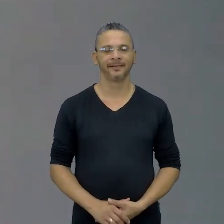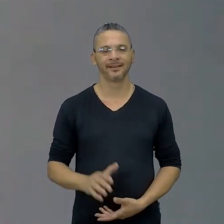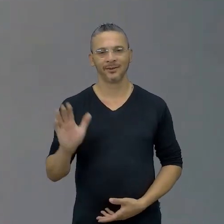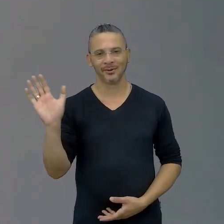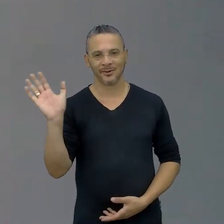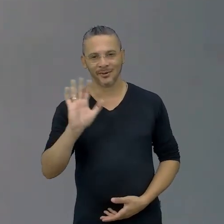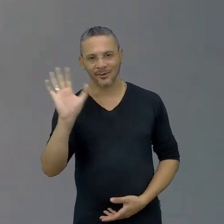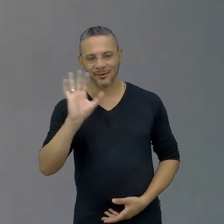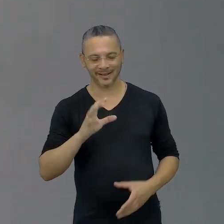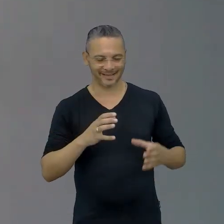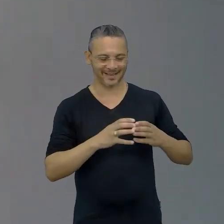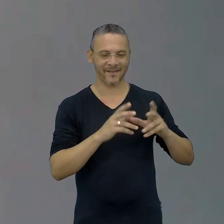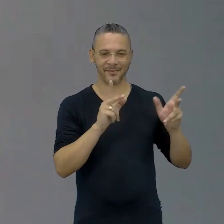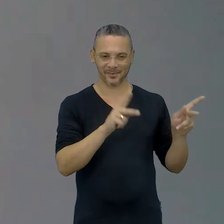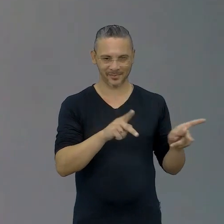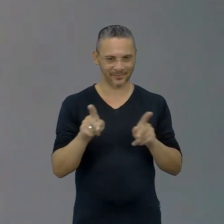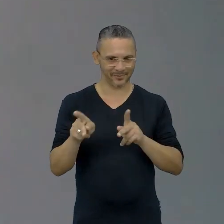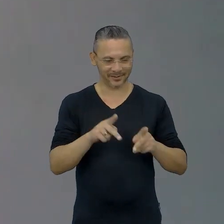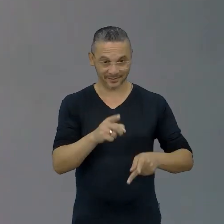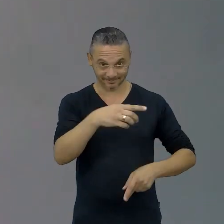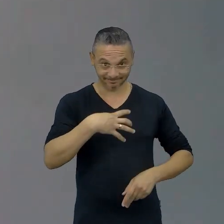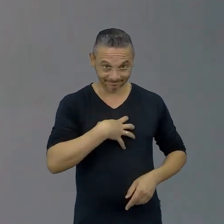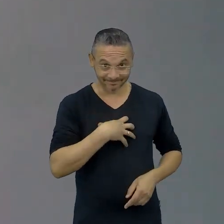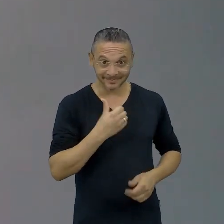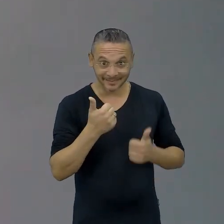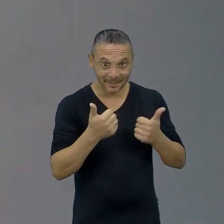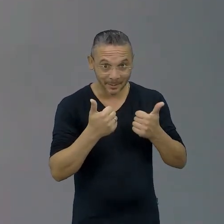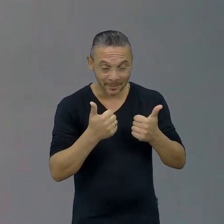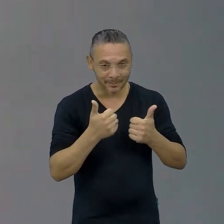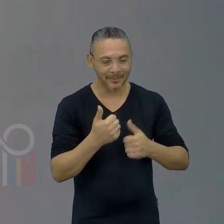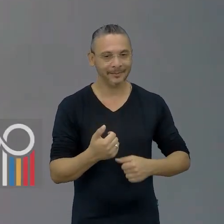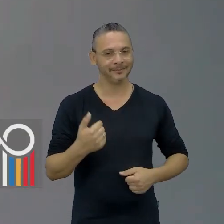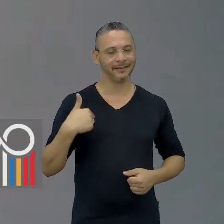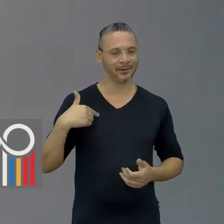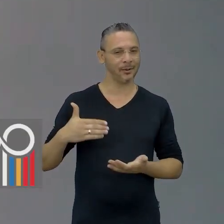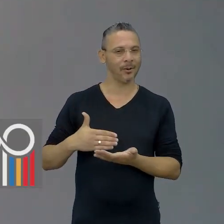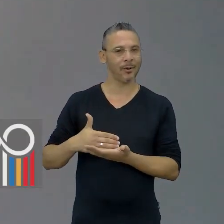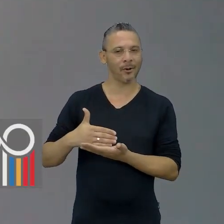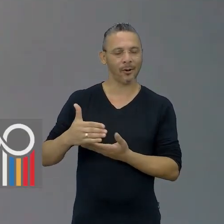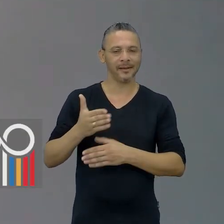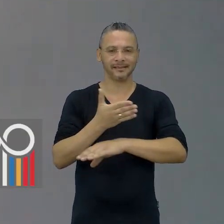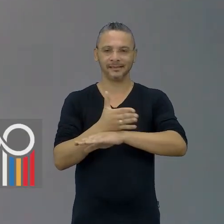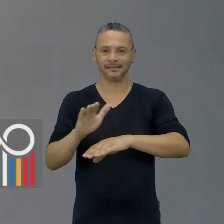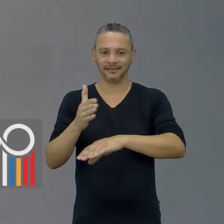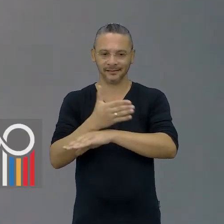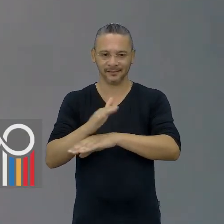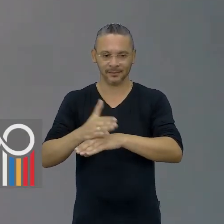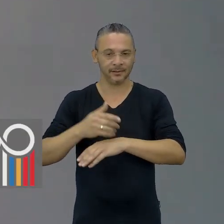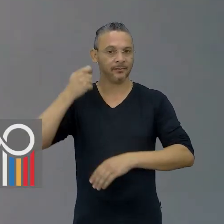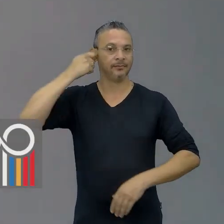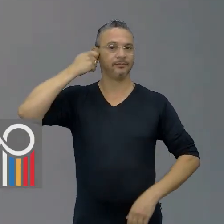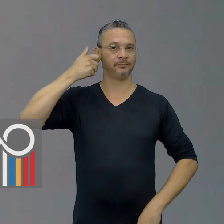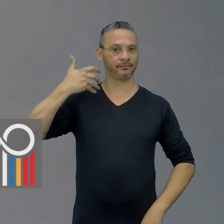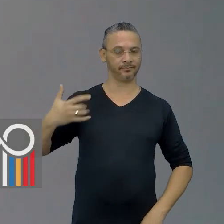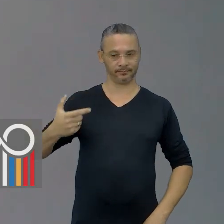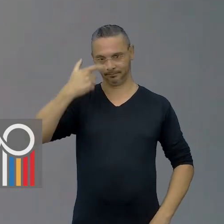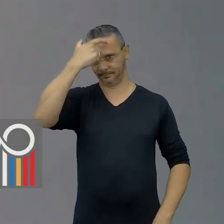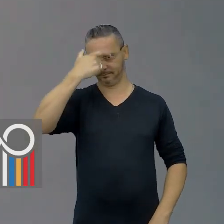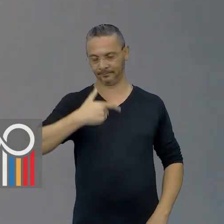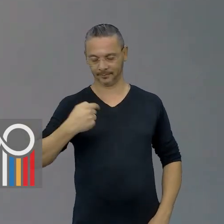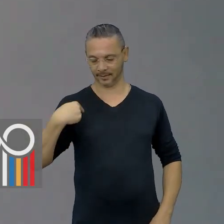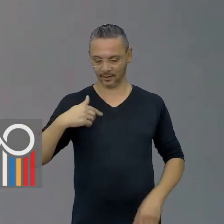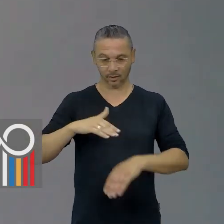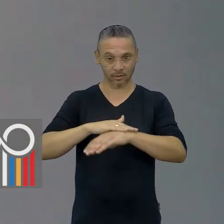Olá, professores, espero que estejam bem. Eu vou começar essa formação com a minha audiodescrição. Eu